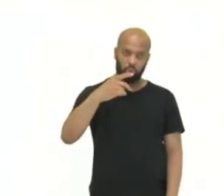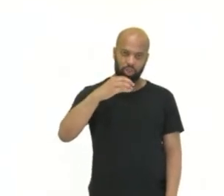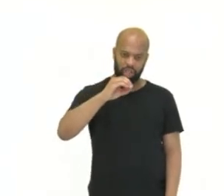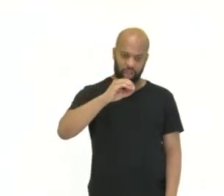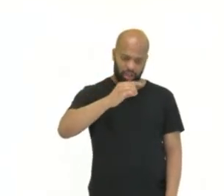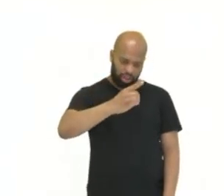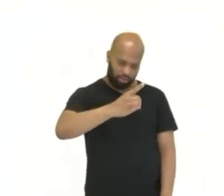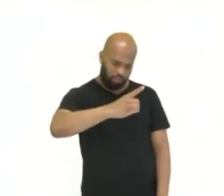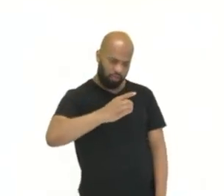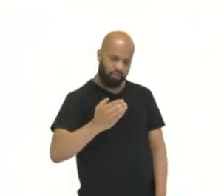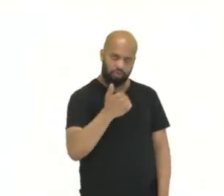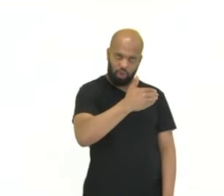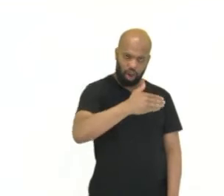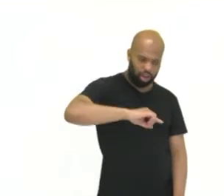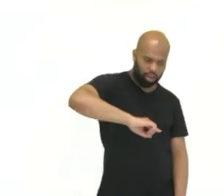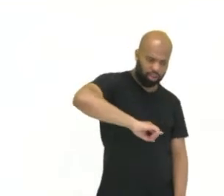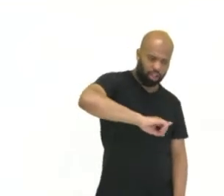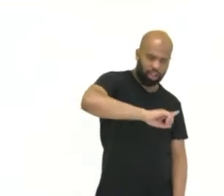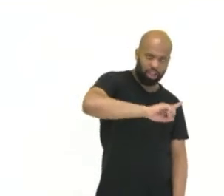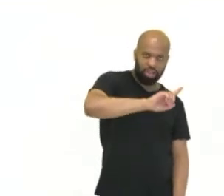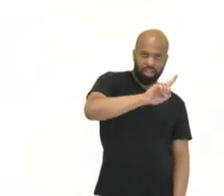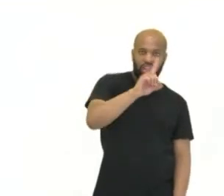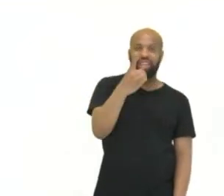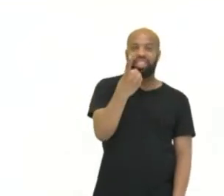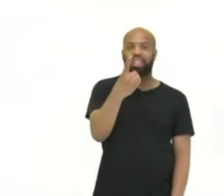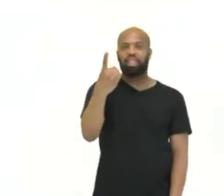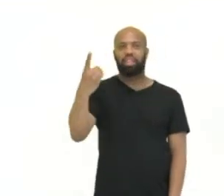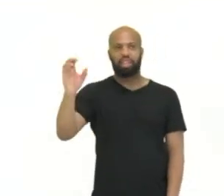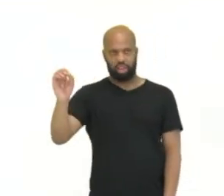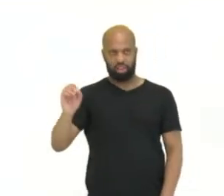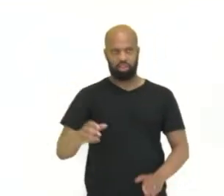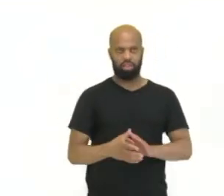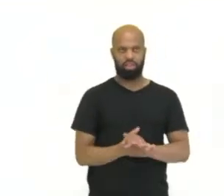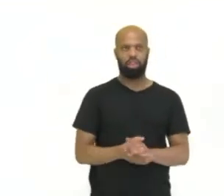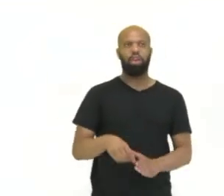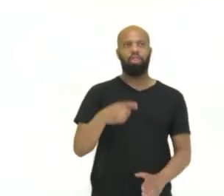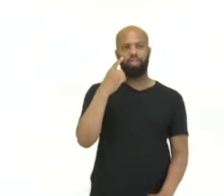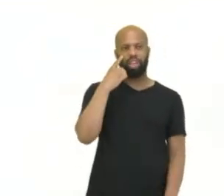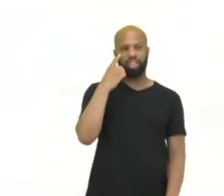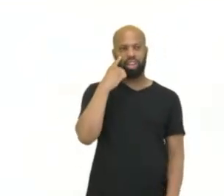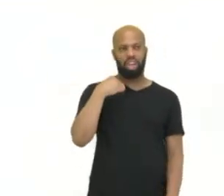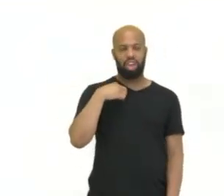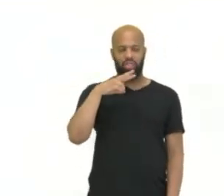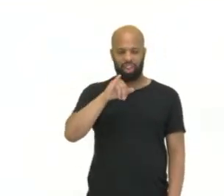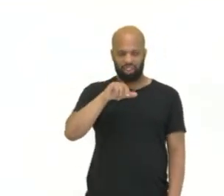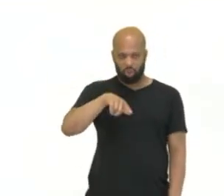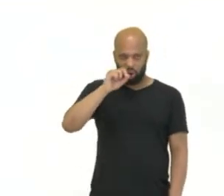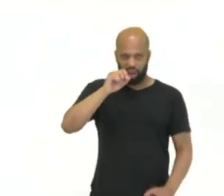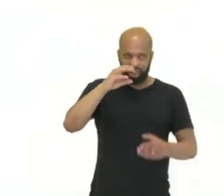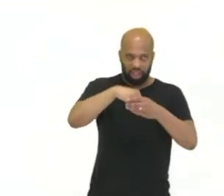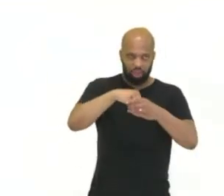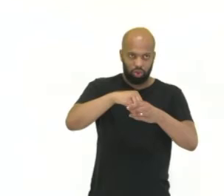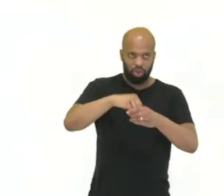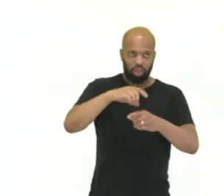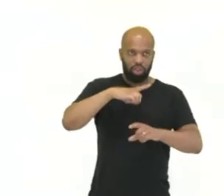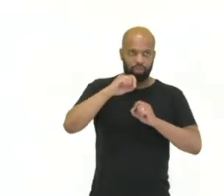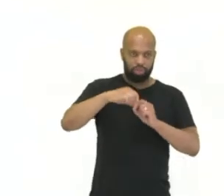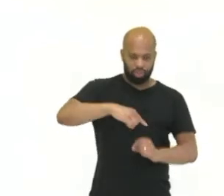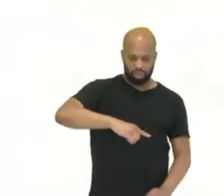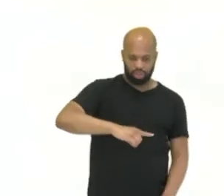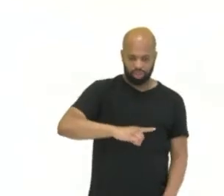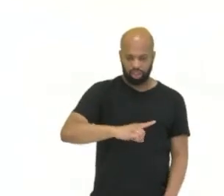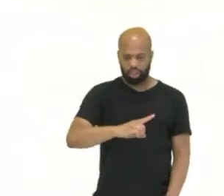110, tá? Como o meu 0 aqui no meu desenho está para dentro, então eu vou marcar 110 por dentro, que vai coincidir com os 70